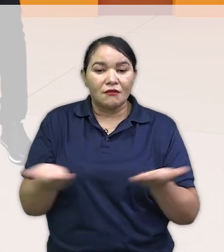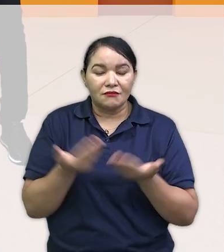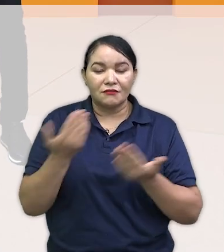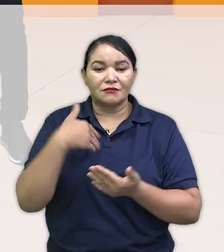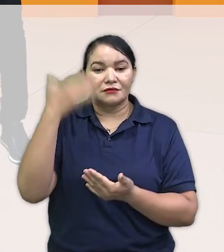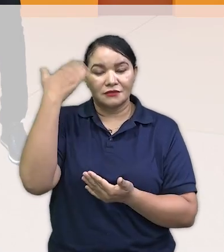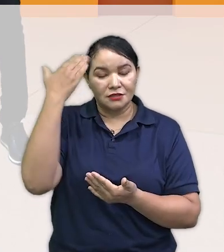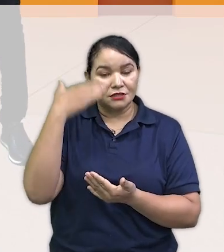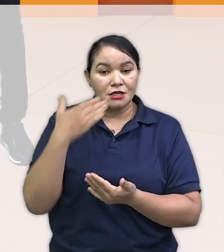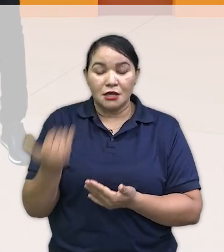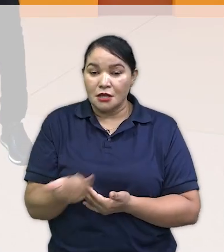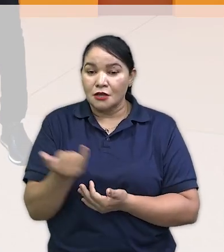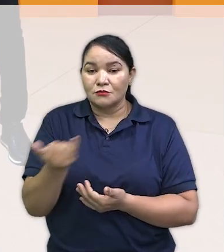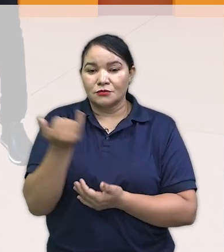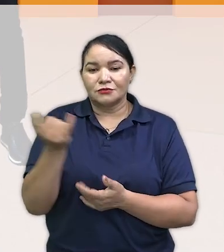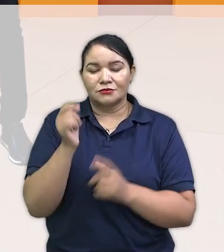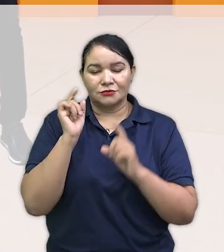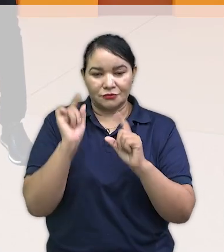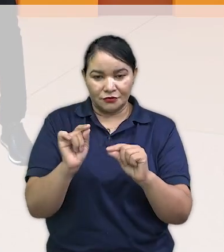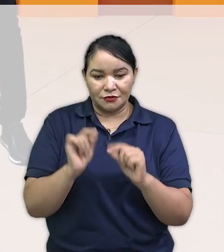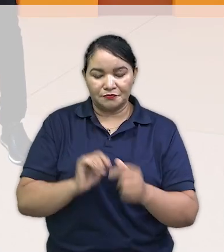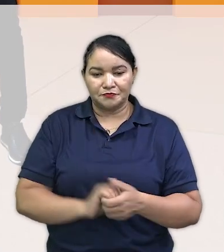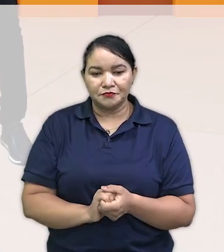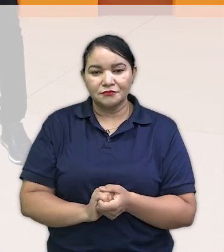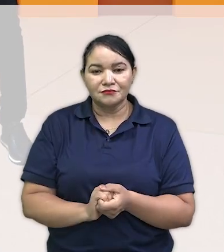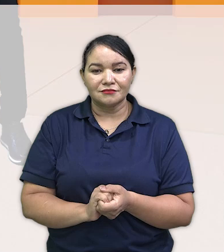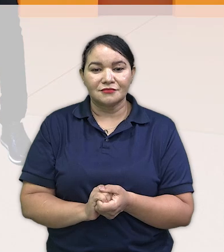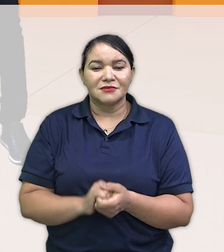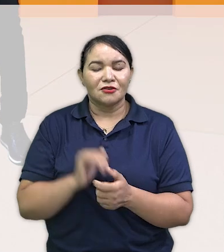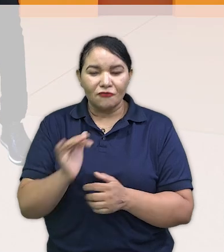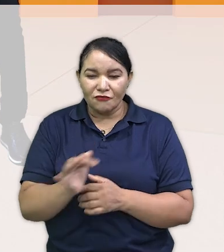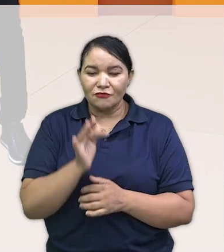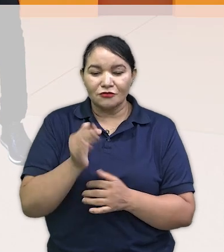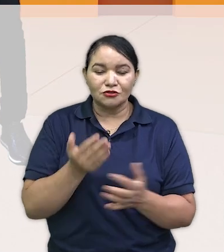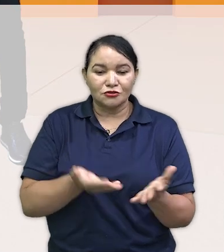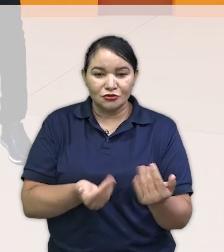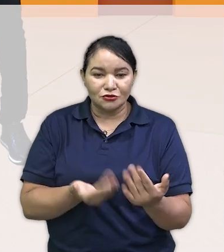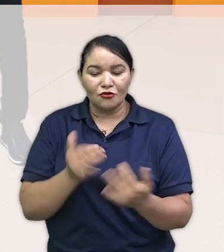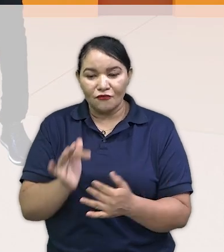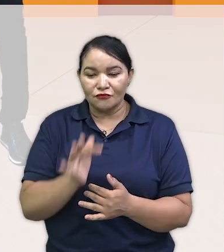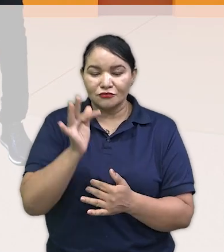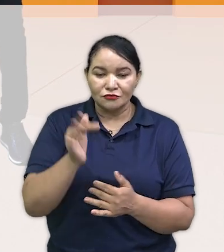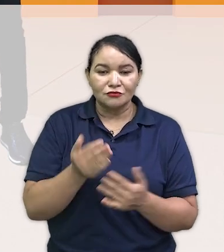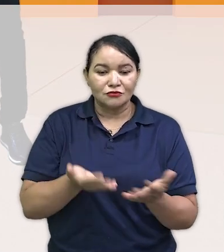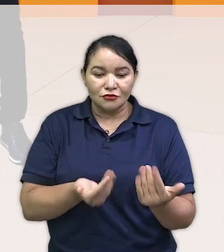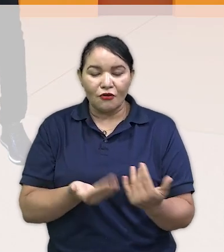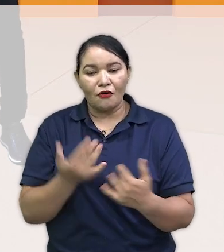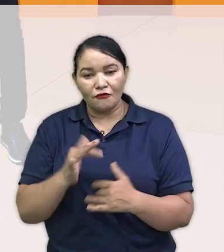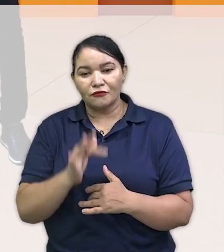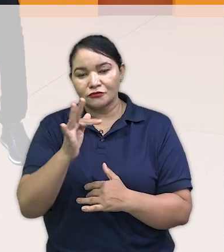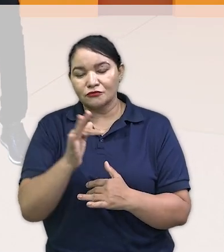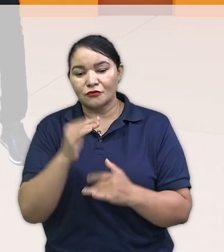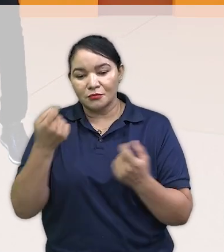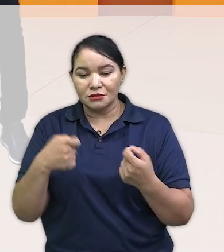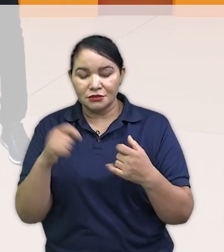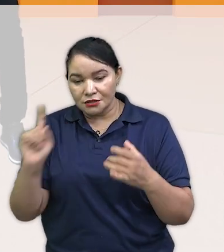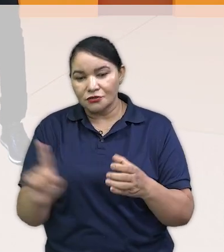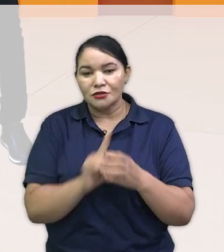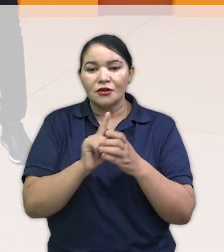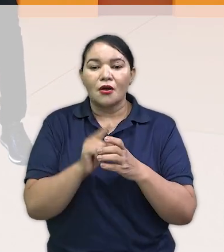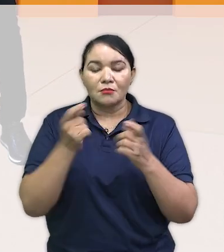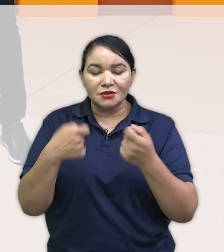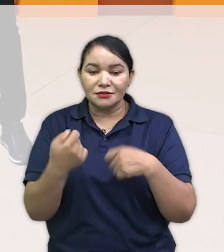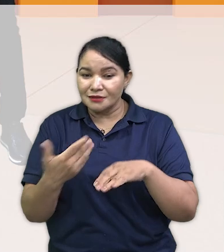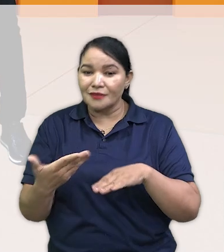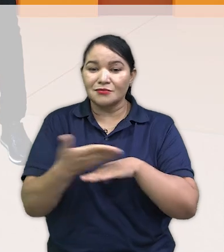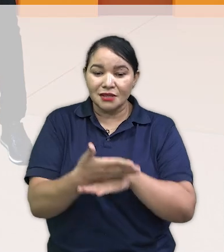estamos entendendo a importância dessa juventude. A gente sempre fala, né? O jovem é o futuro, o jovem precisa se engajar, o jovem precisa